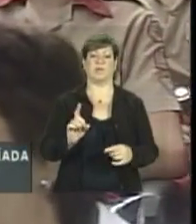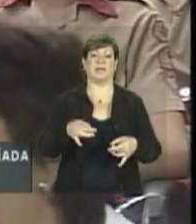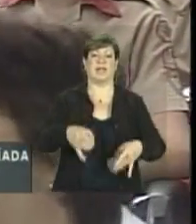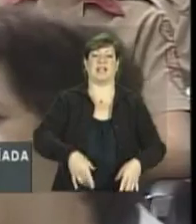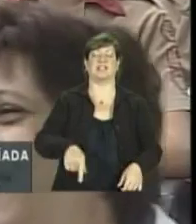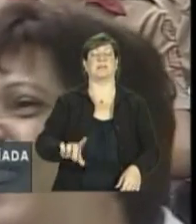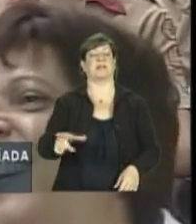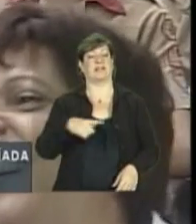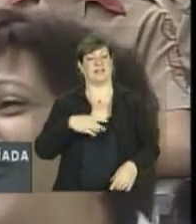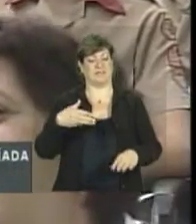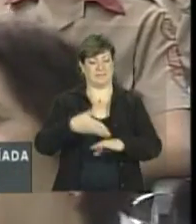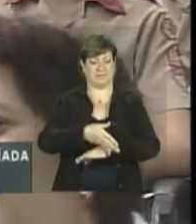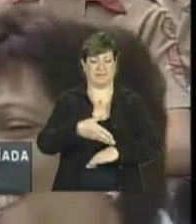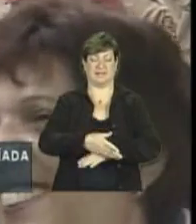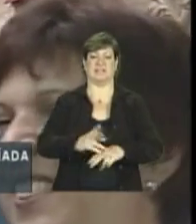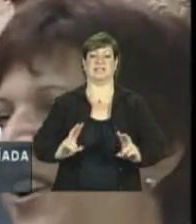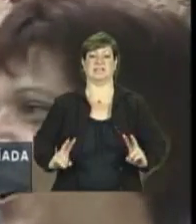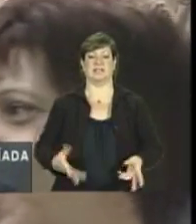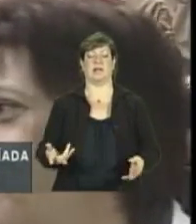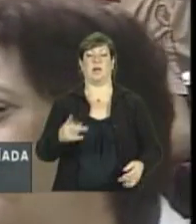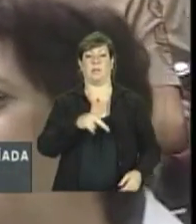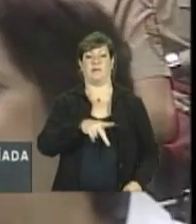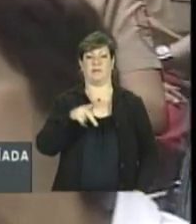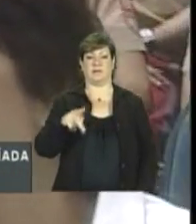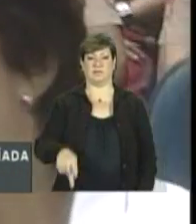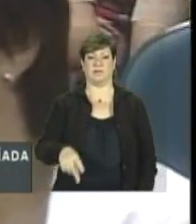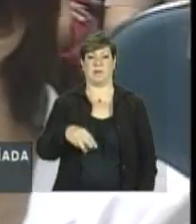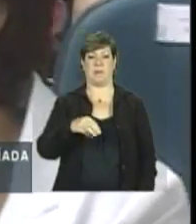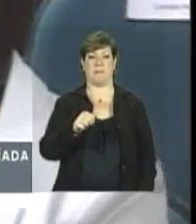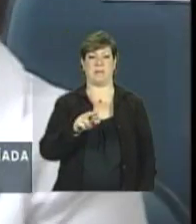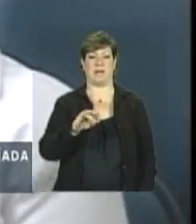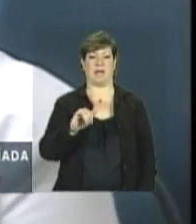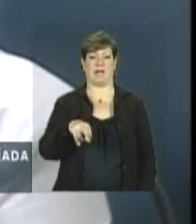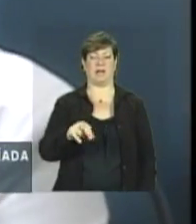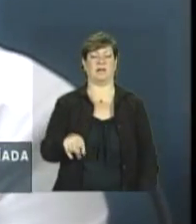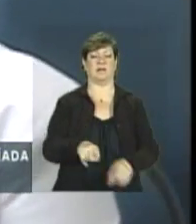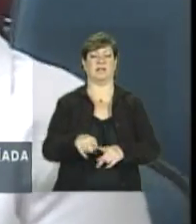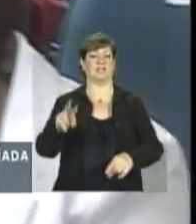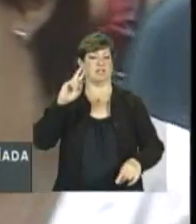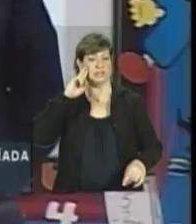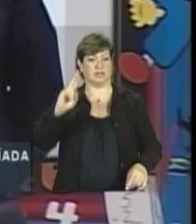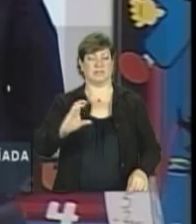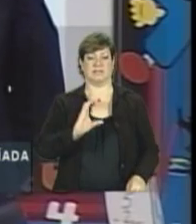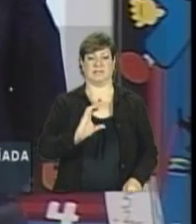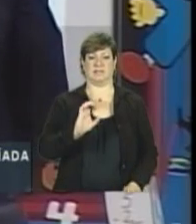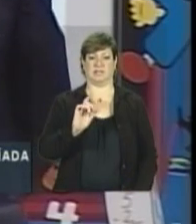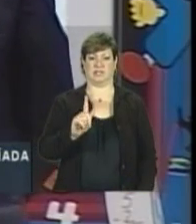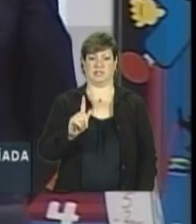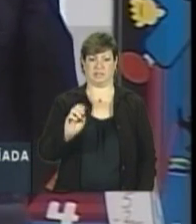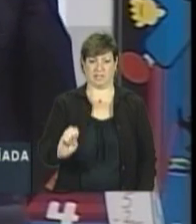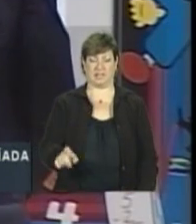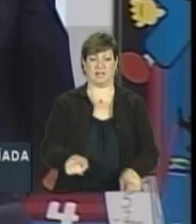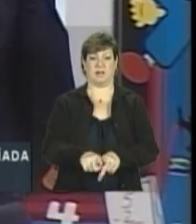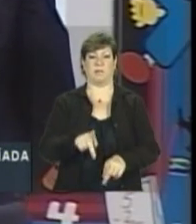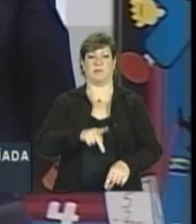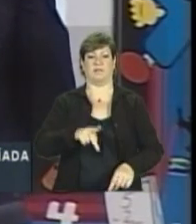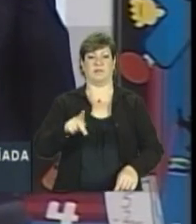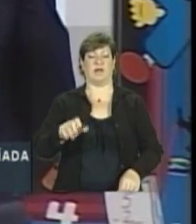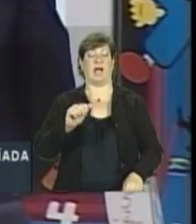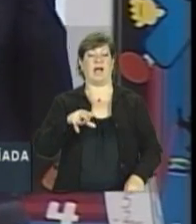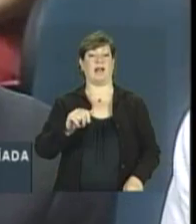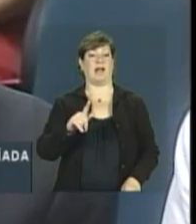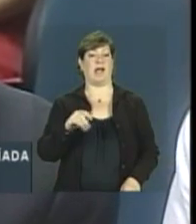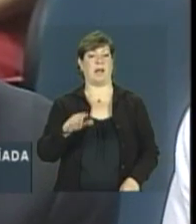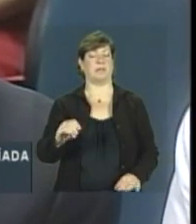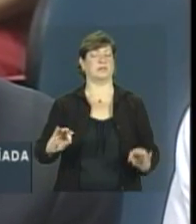Mas ela faz questão de vir. Professor Mariano Laplante também, diretor do CGE, professor Jolie, Ana Gabas, Vera,